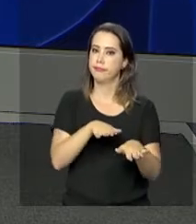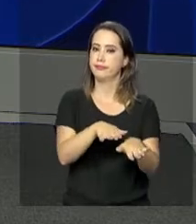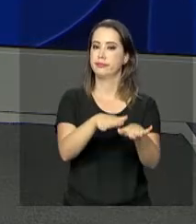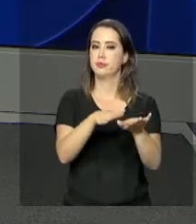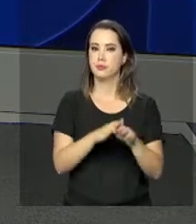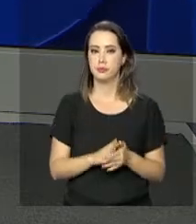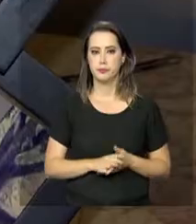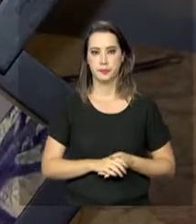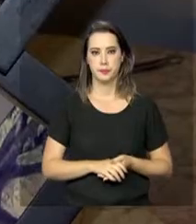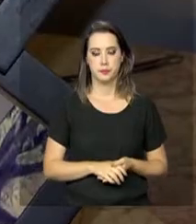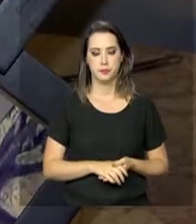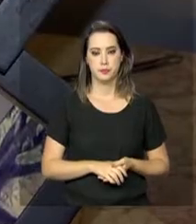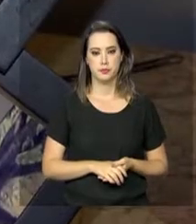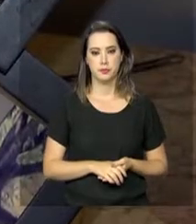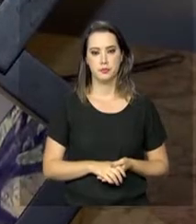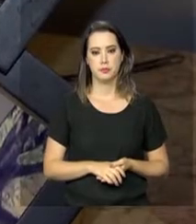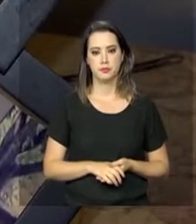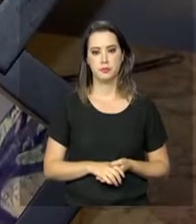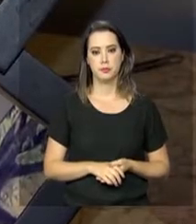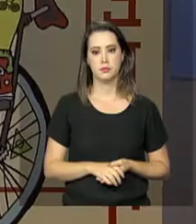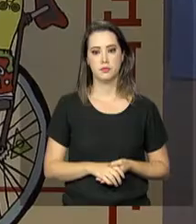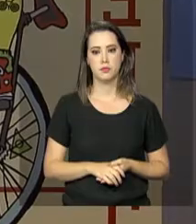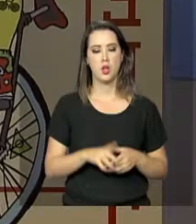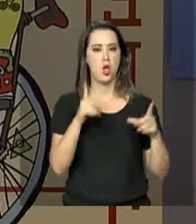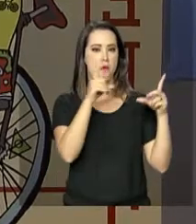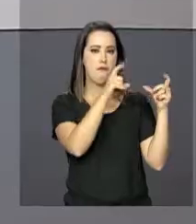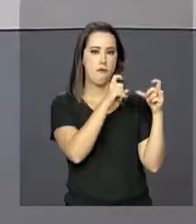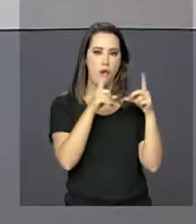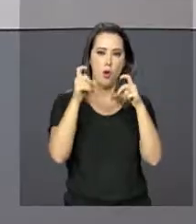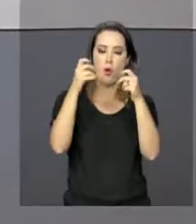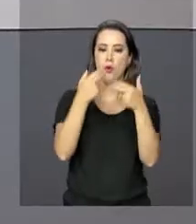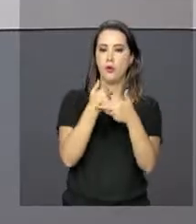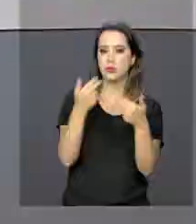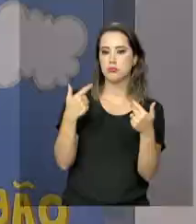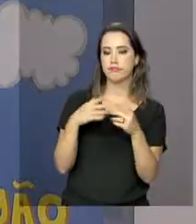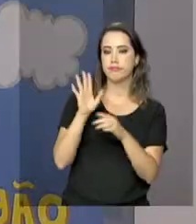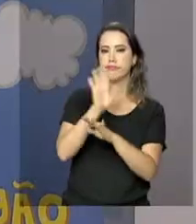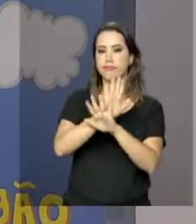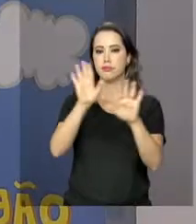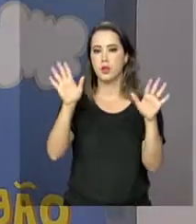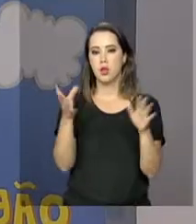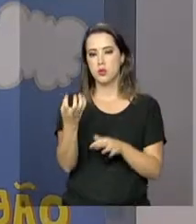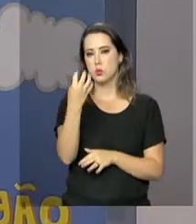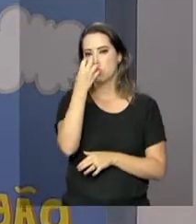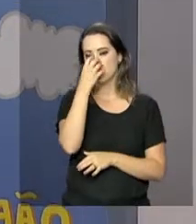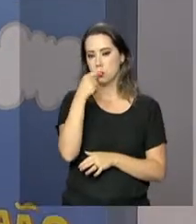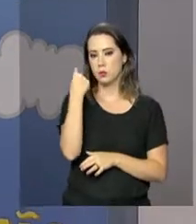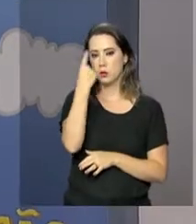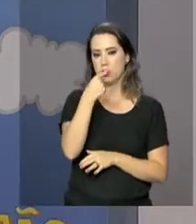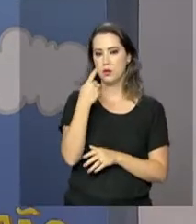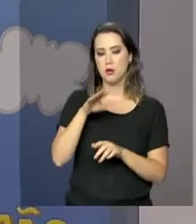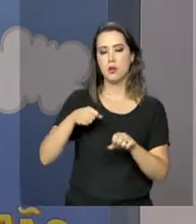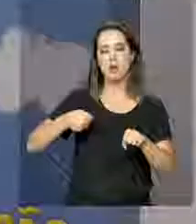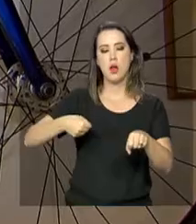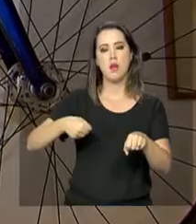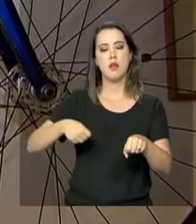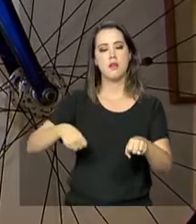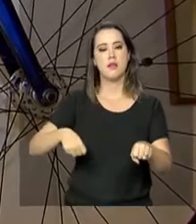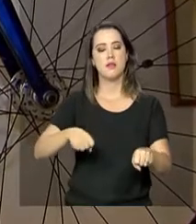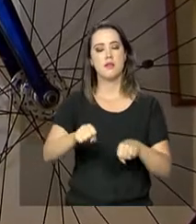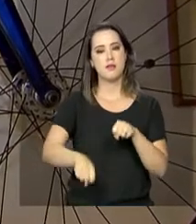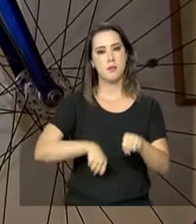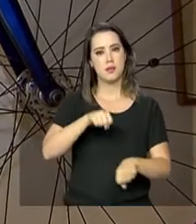trans fotos gravuras cartazes o nariz de palhaço ea bicicleta velha